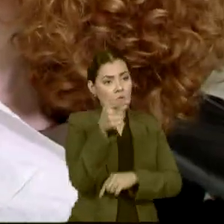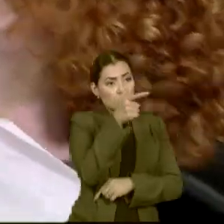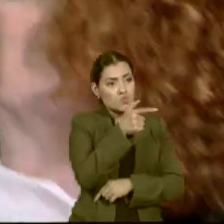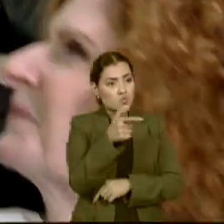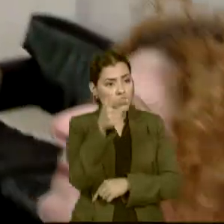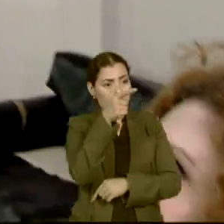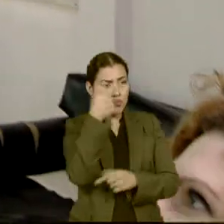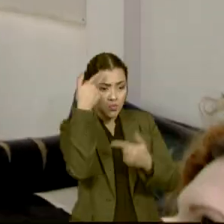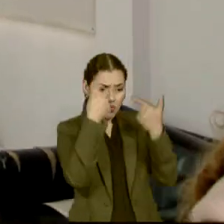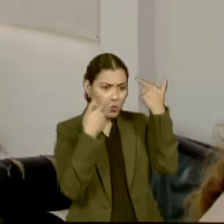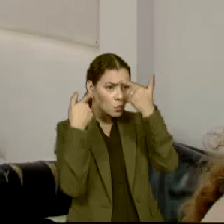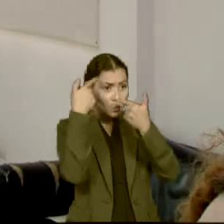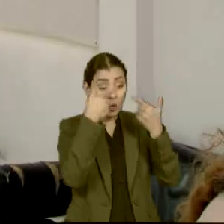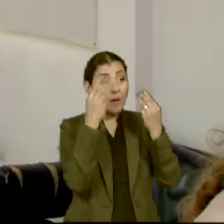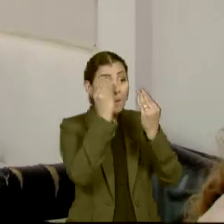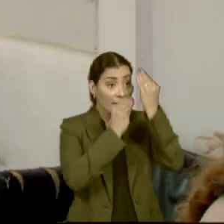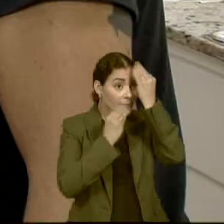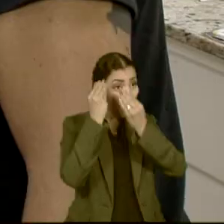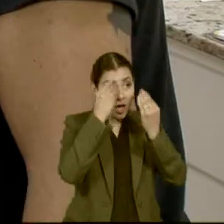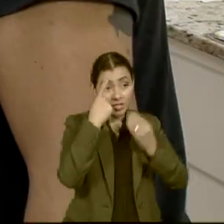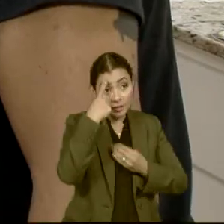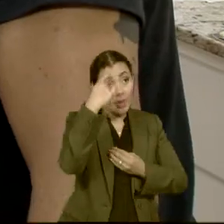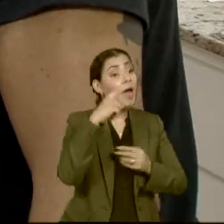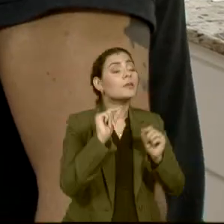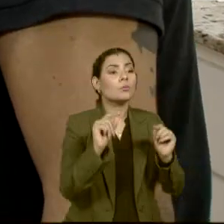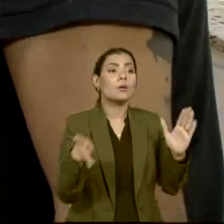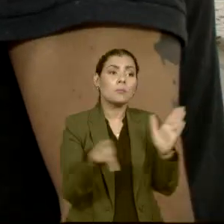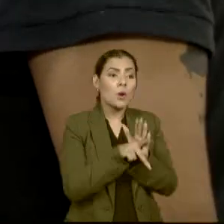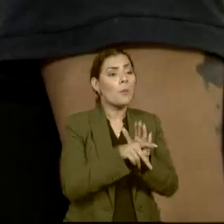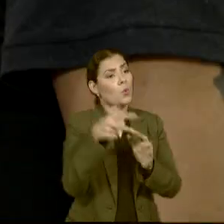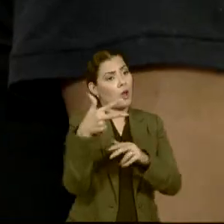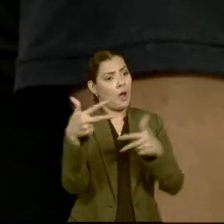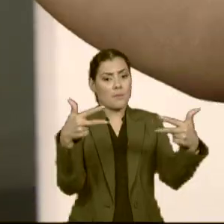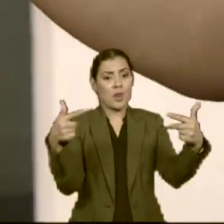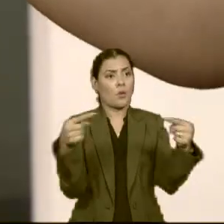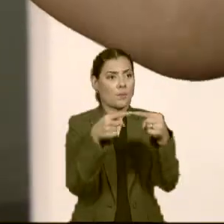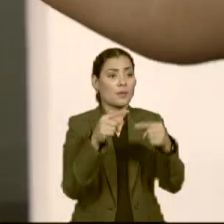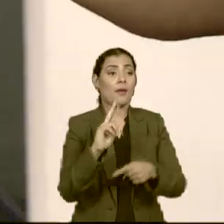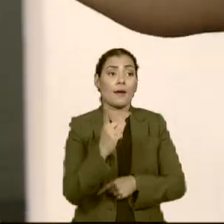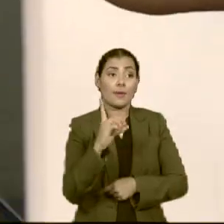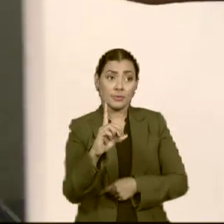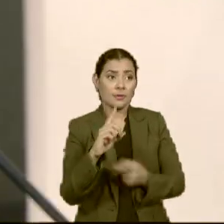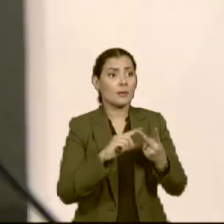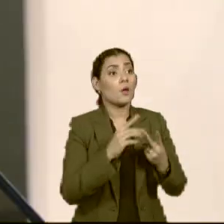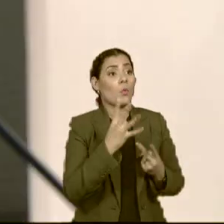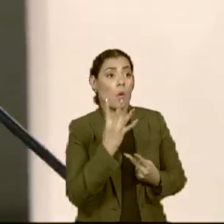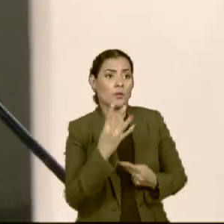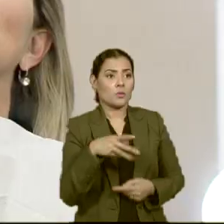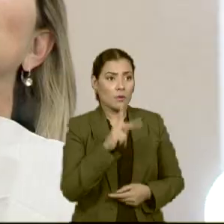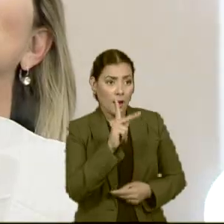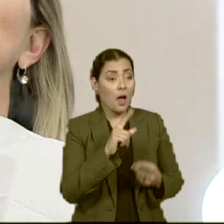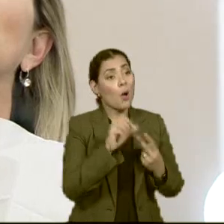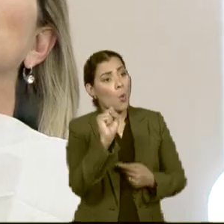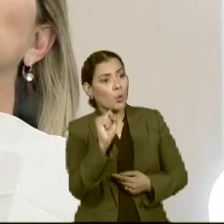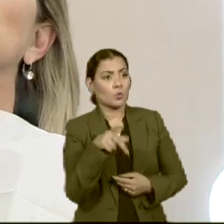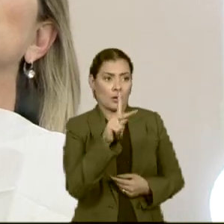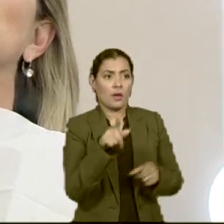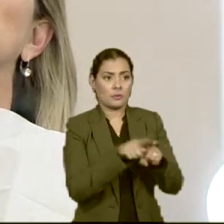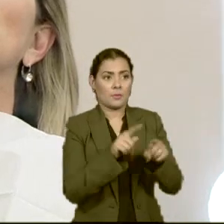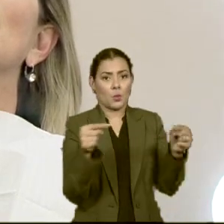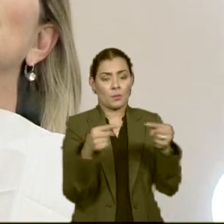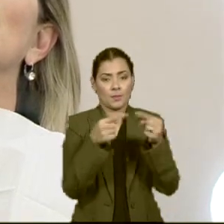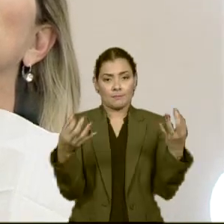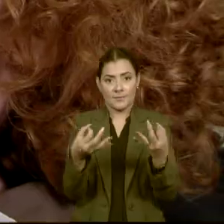pele. Essa maquiagem ela foi desenvolvida justamente para a leitura das câmeras, né? HD, 4K e 8K também.